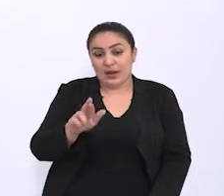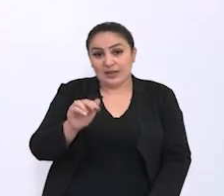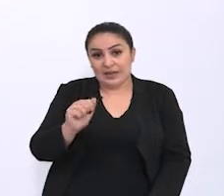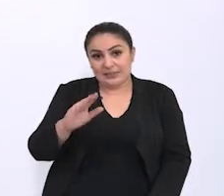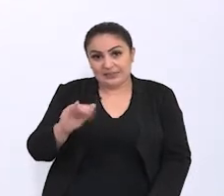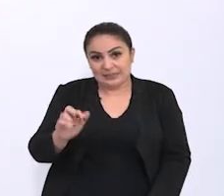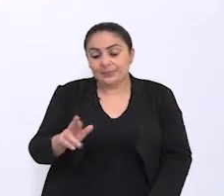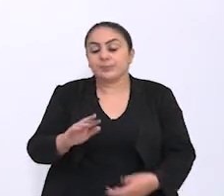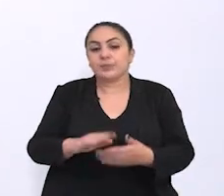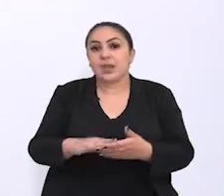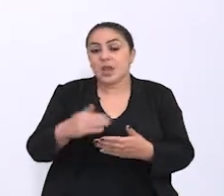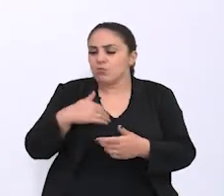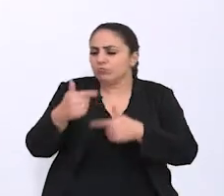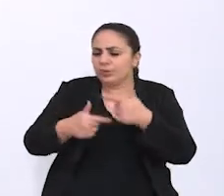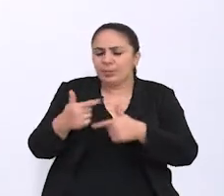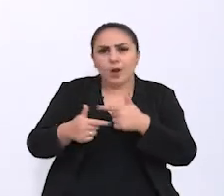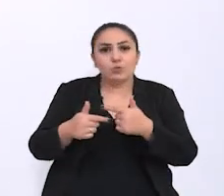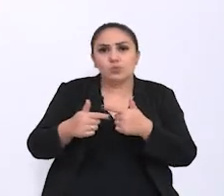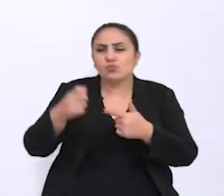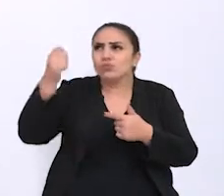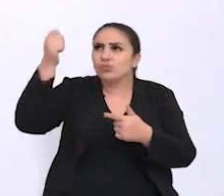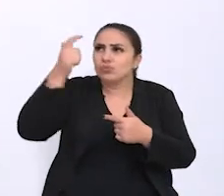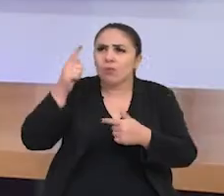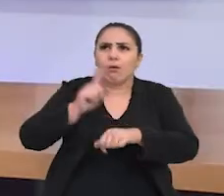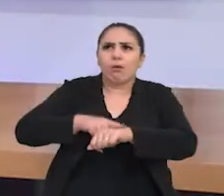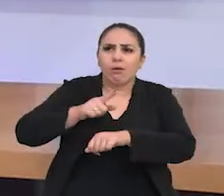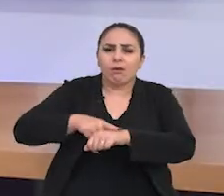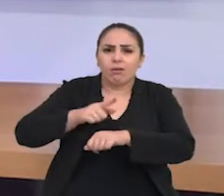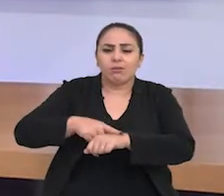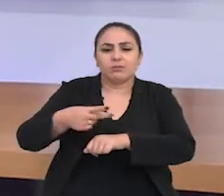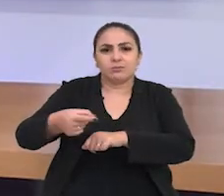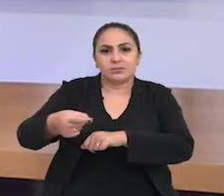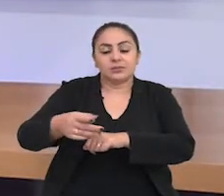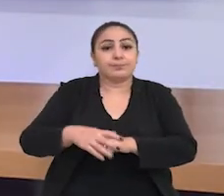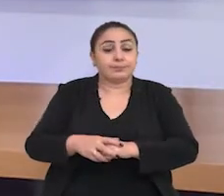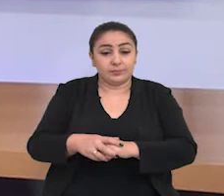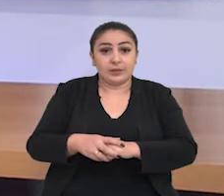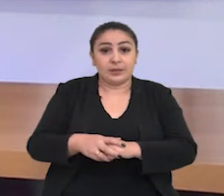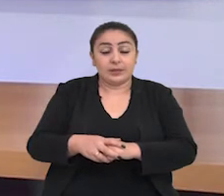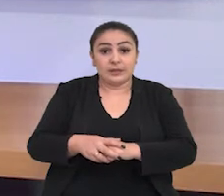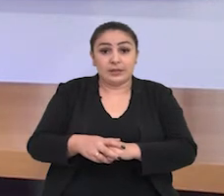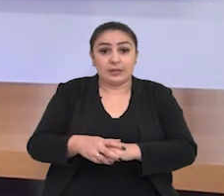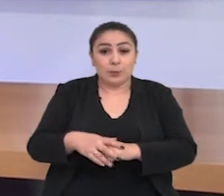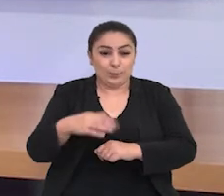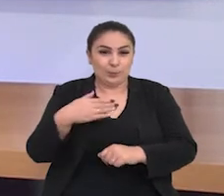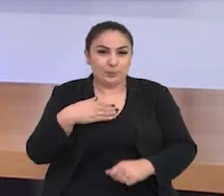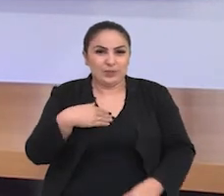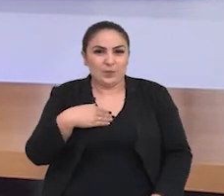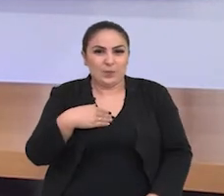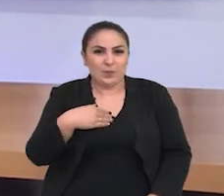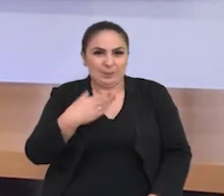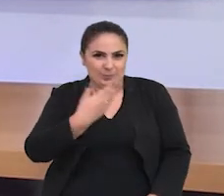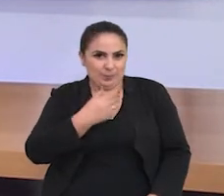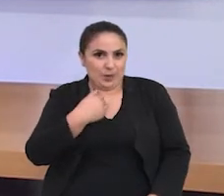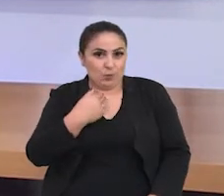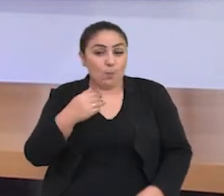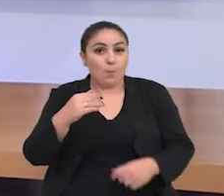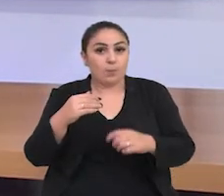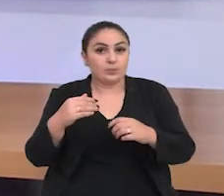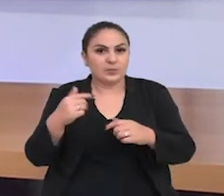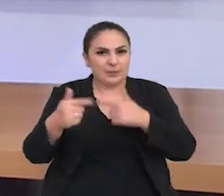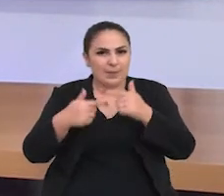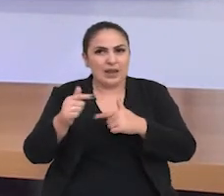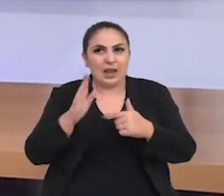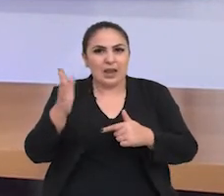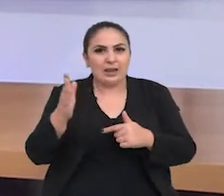então eu trabalho muito tempo exposto ao sol, né? E aí um compadre meu, lá no Maranhão, que